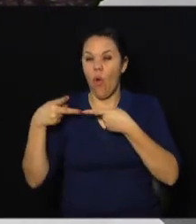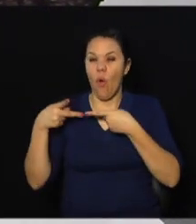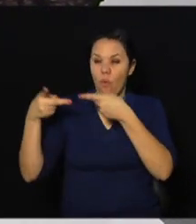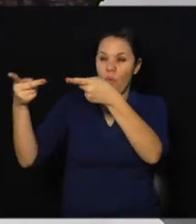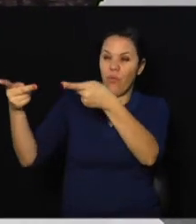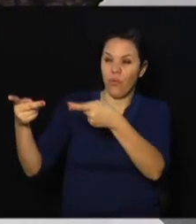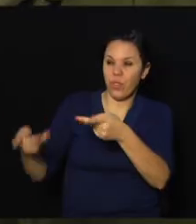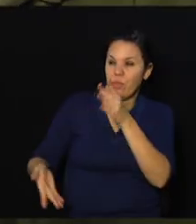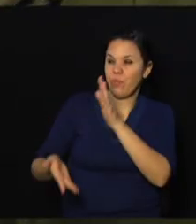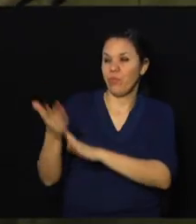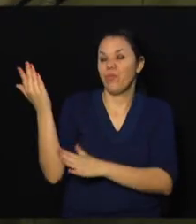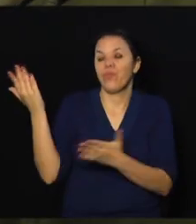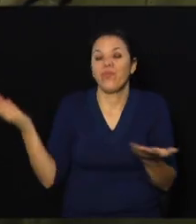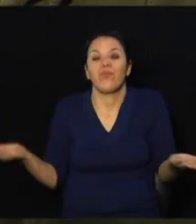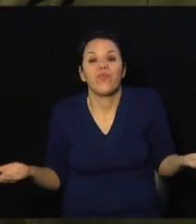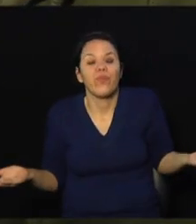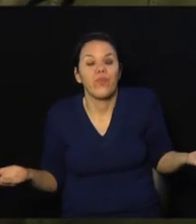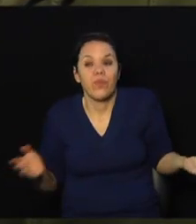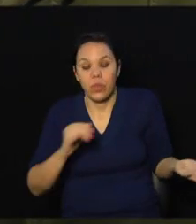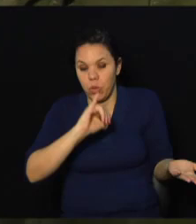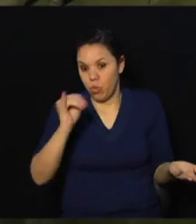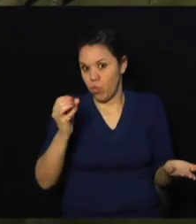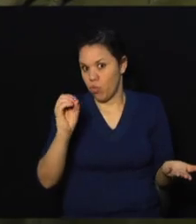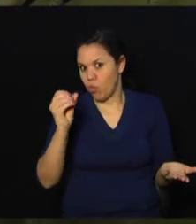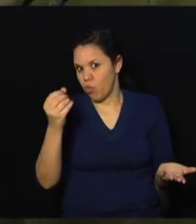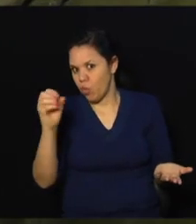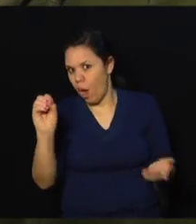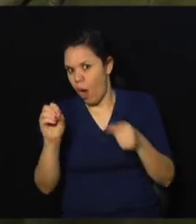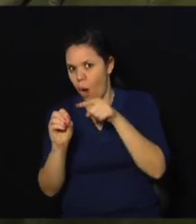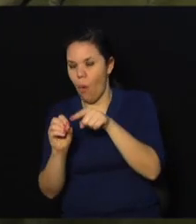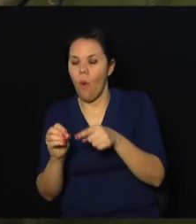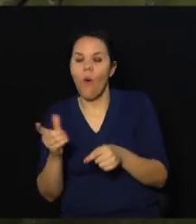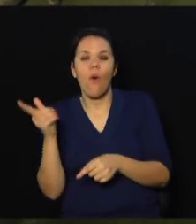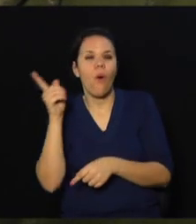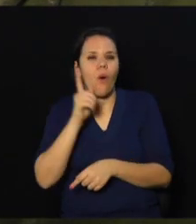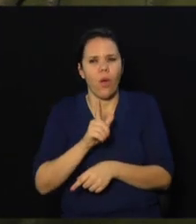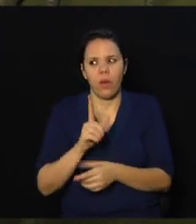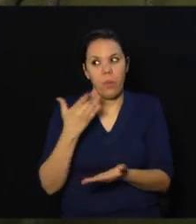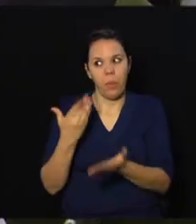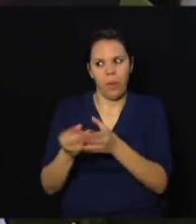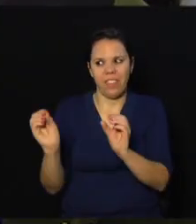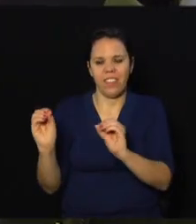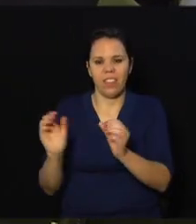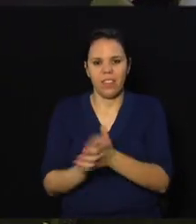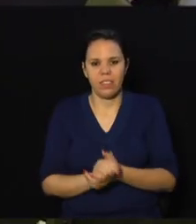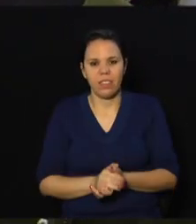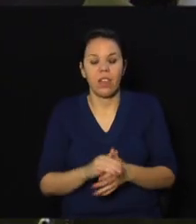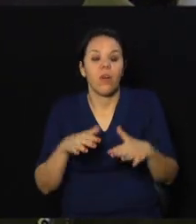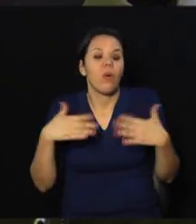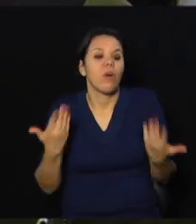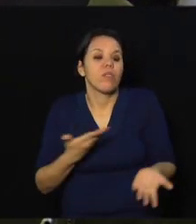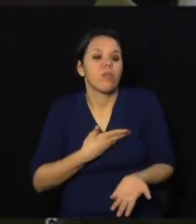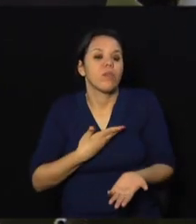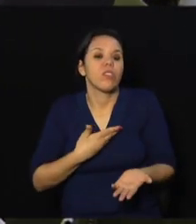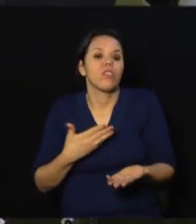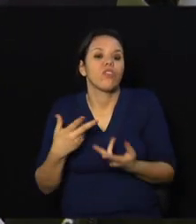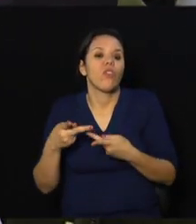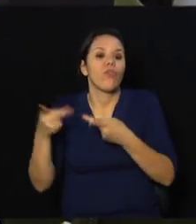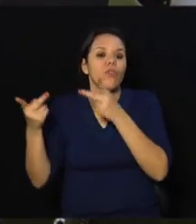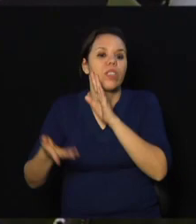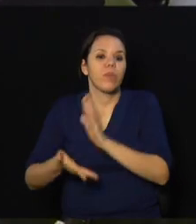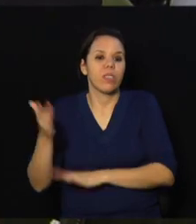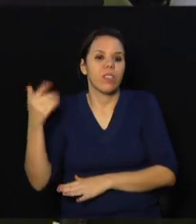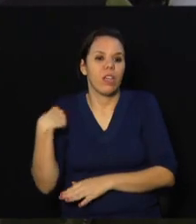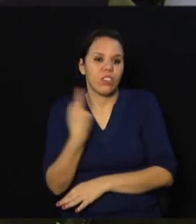para sair e, olha, o João arrumou um jeitinho de não perder nada. Quando o amigo chama para sair?